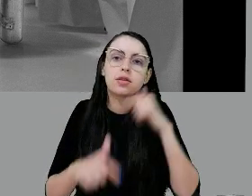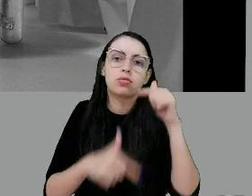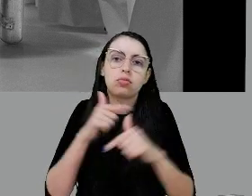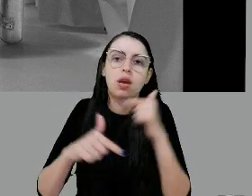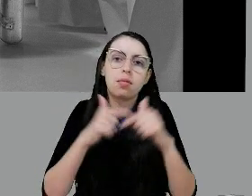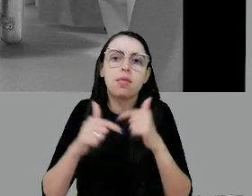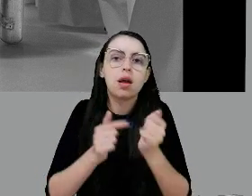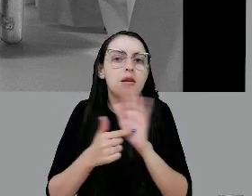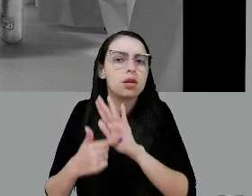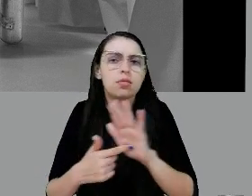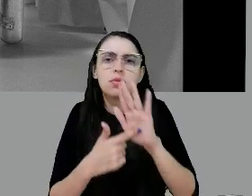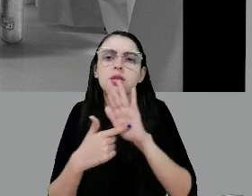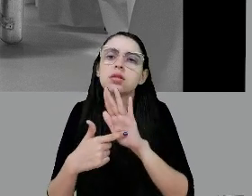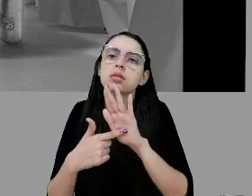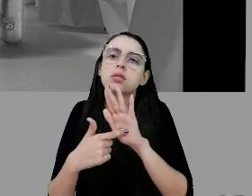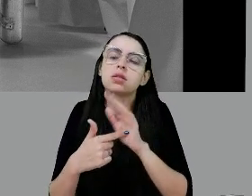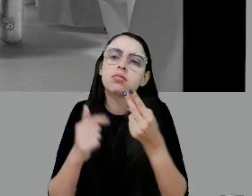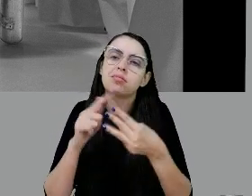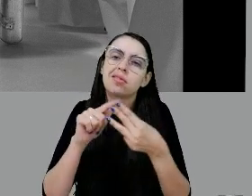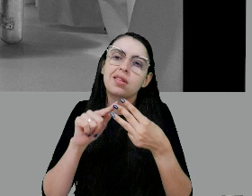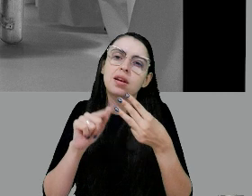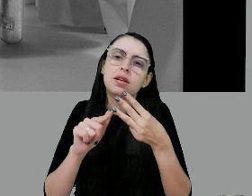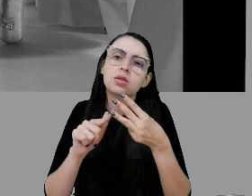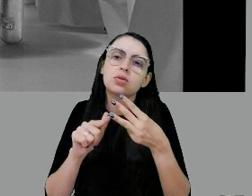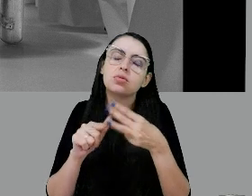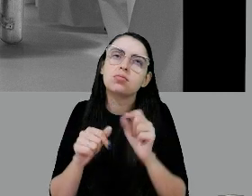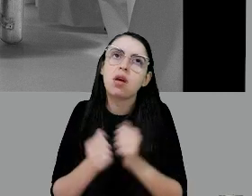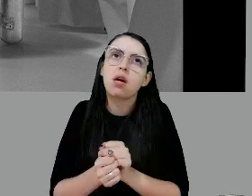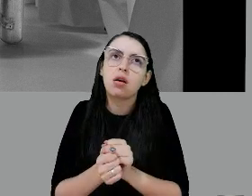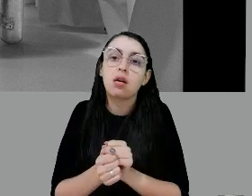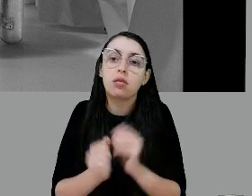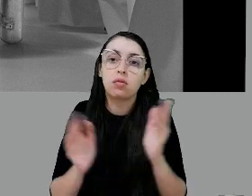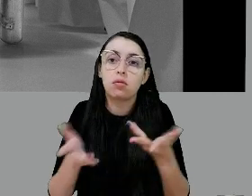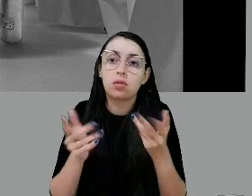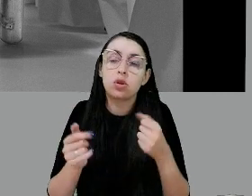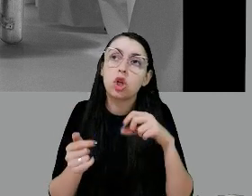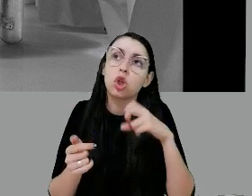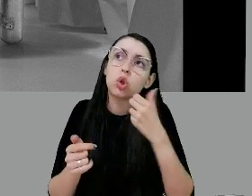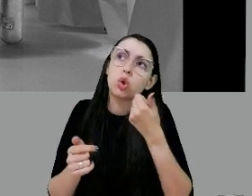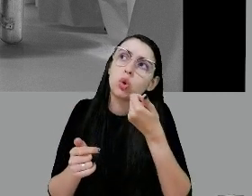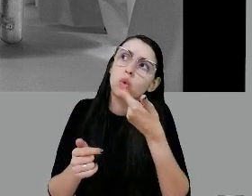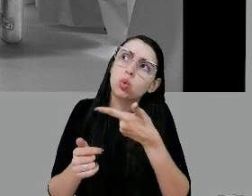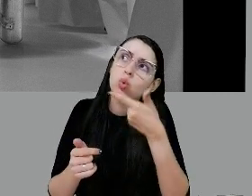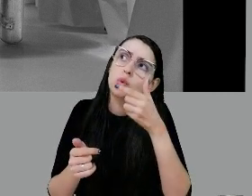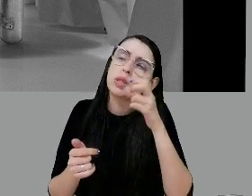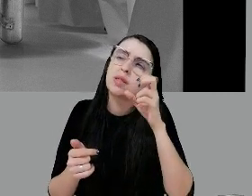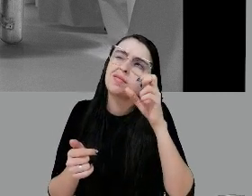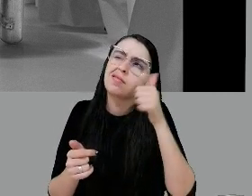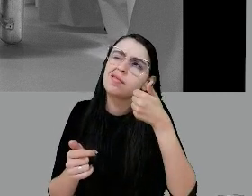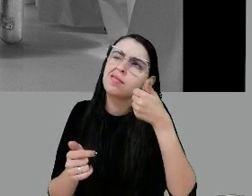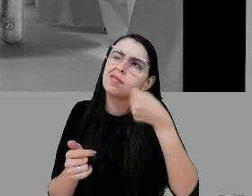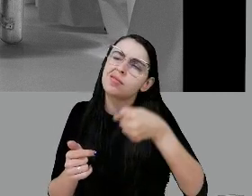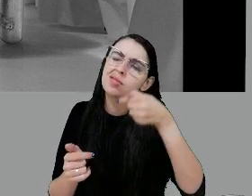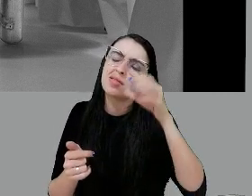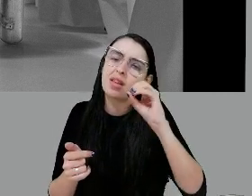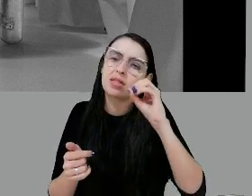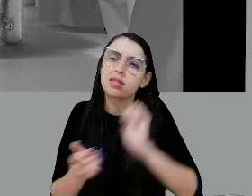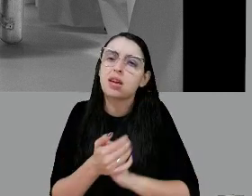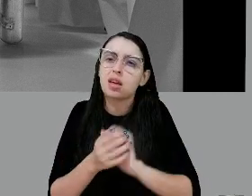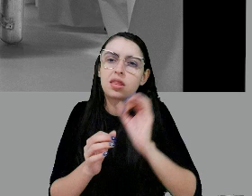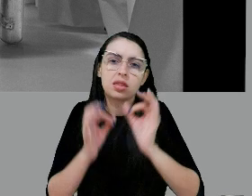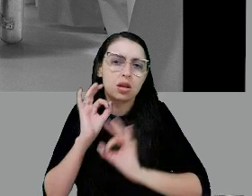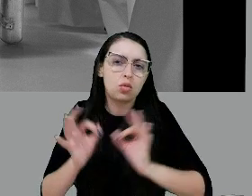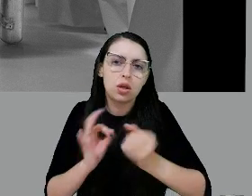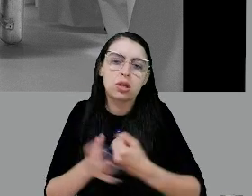trabalho, que a gente está mostrando literalmente 3 fotos de, até agora, 270 editadas.